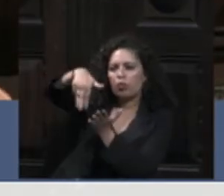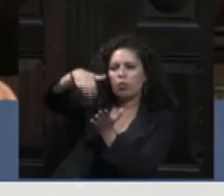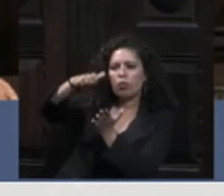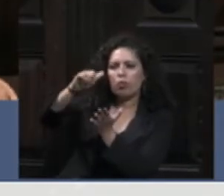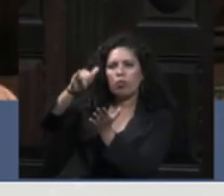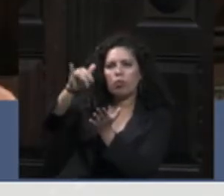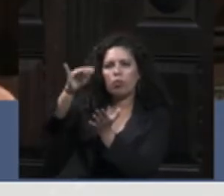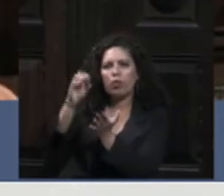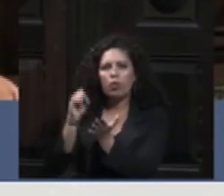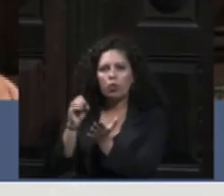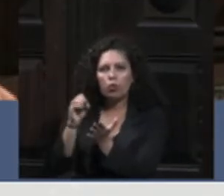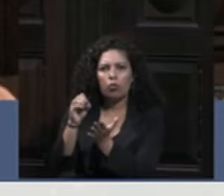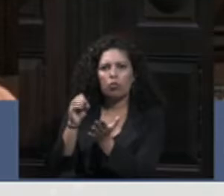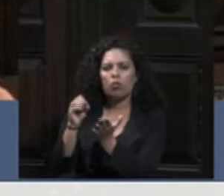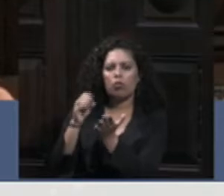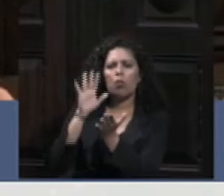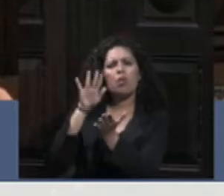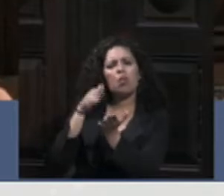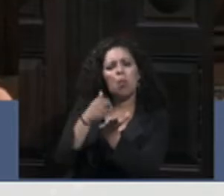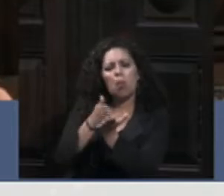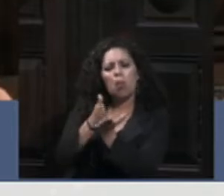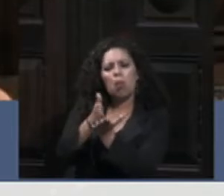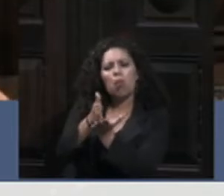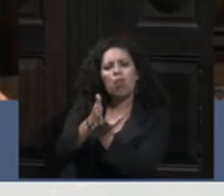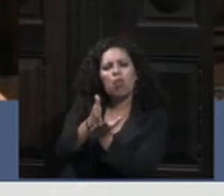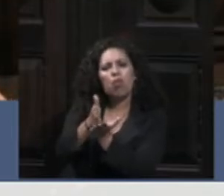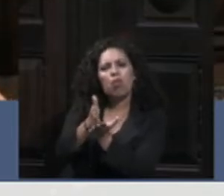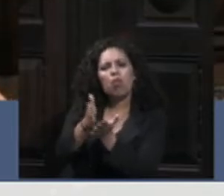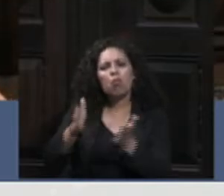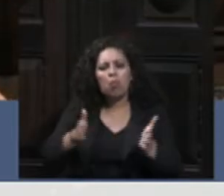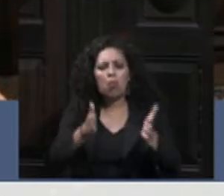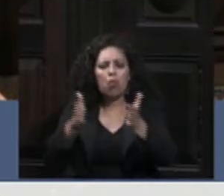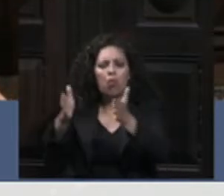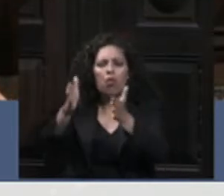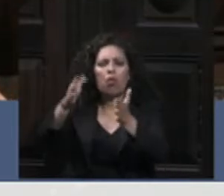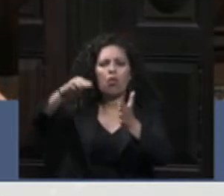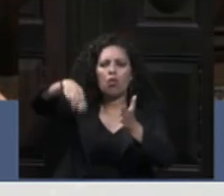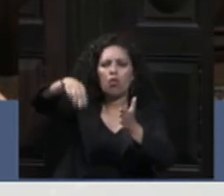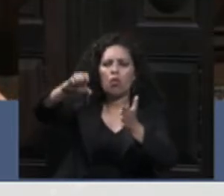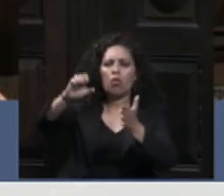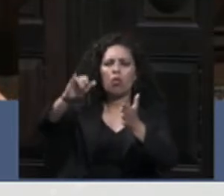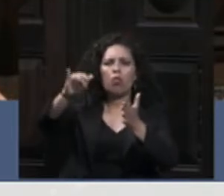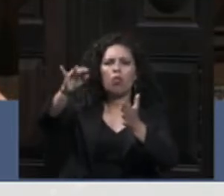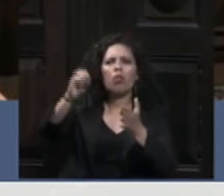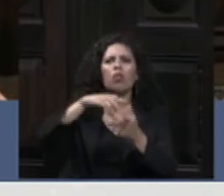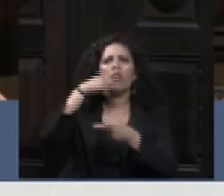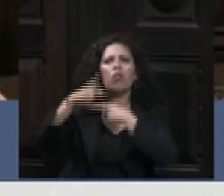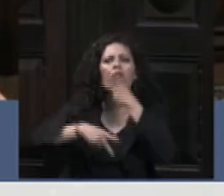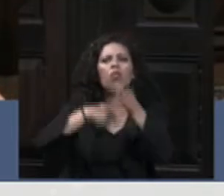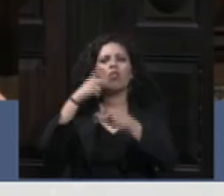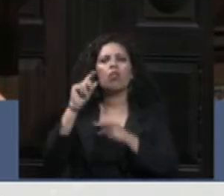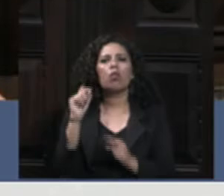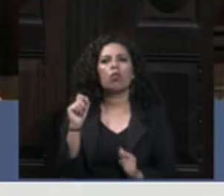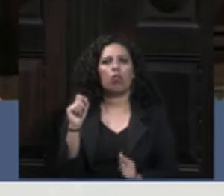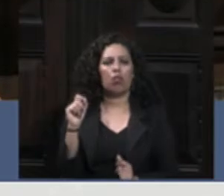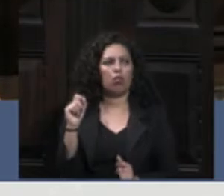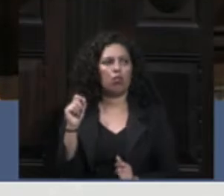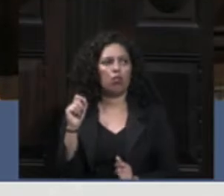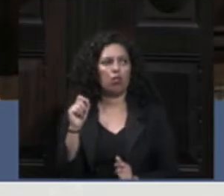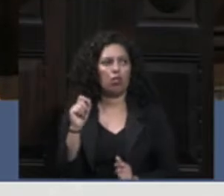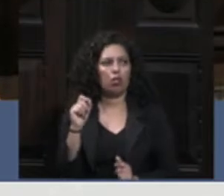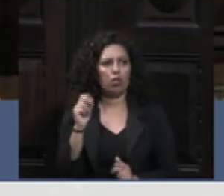E o caminho do meio, para o filósofo Lao Tse, era o caminho